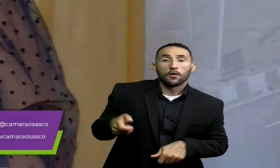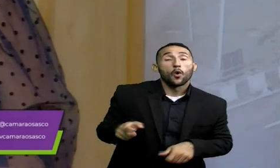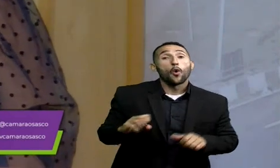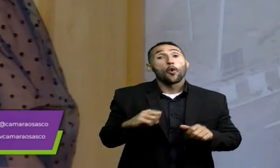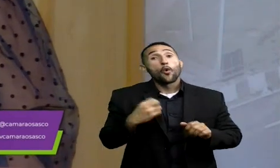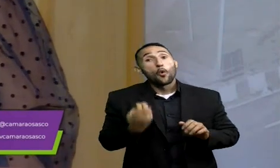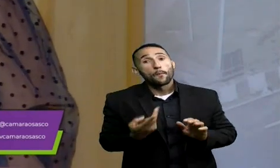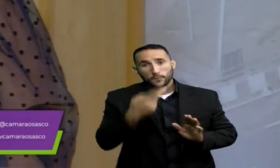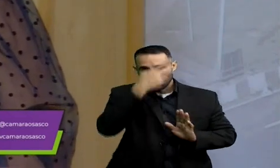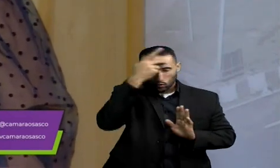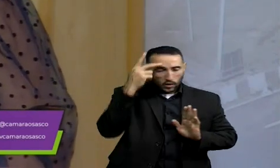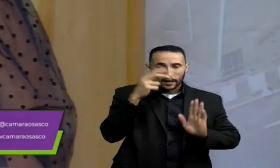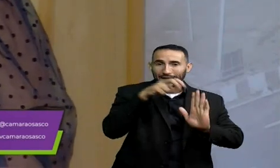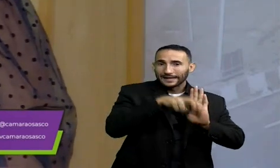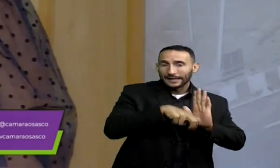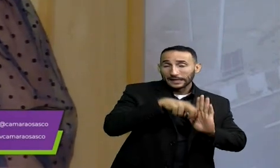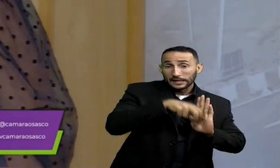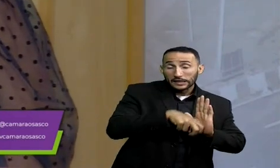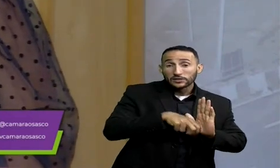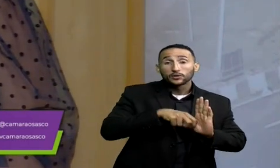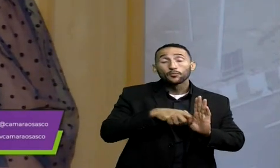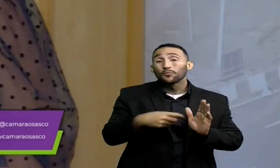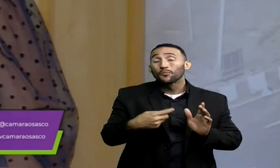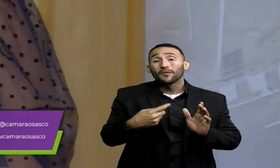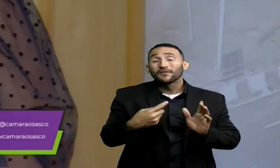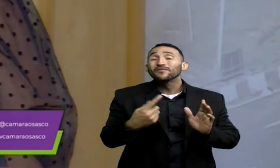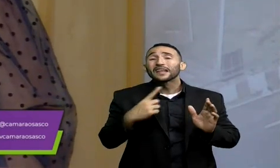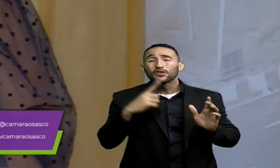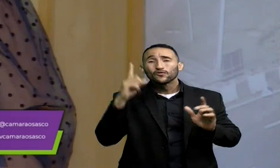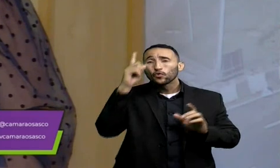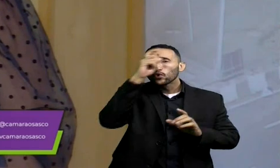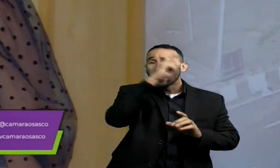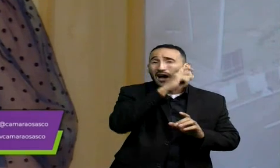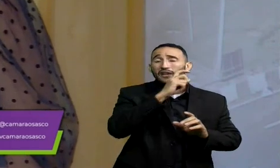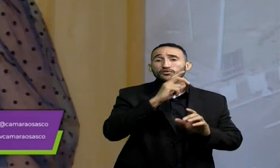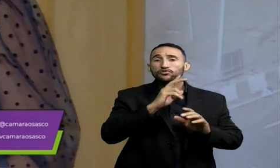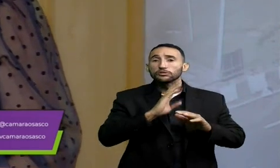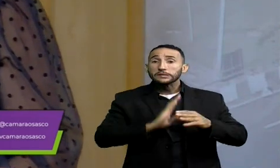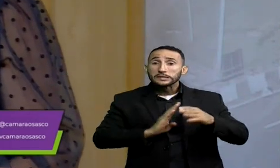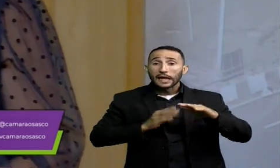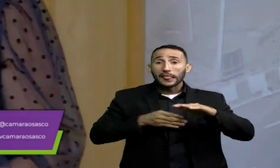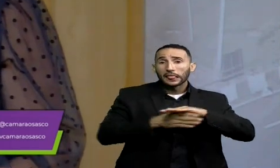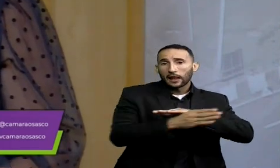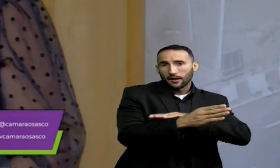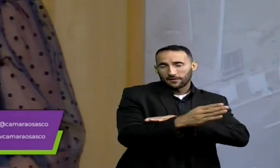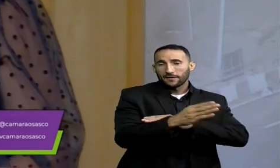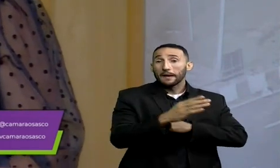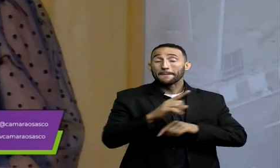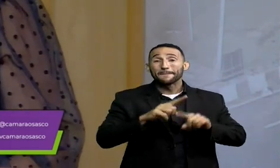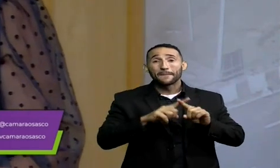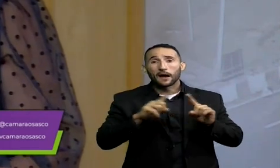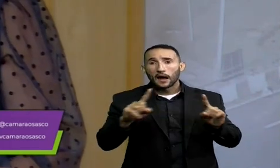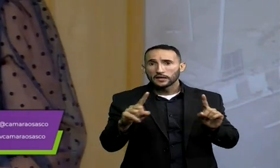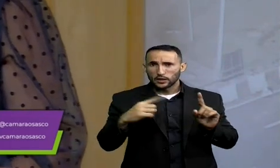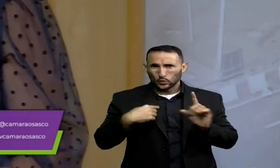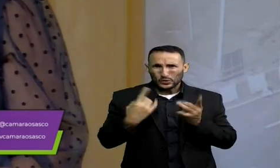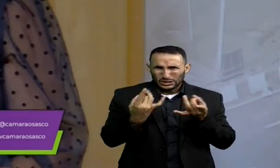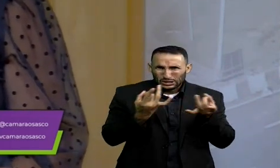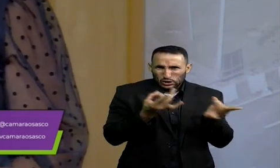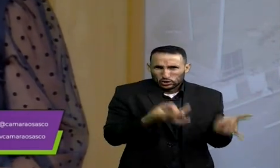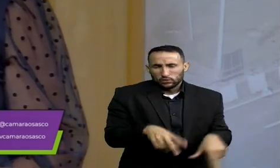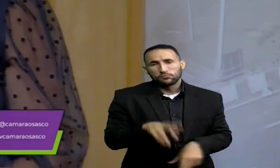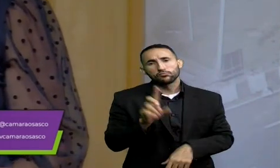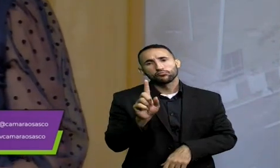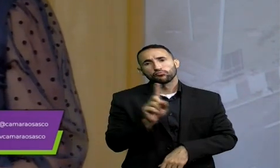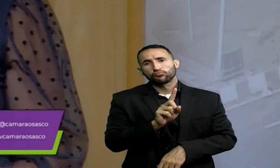chove também acaba alando mas assim é uma luta constante né e não vou desistir não vou desistir e